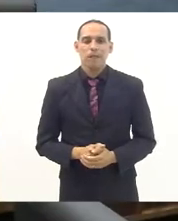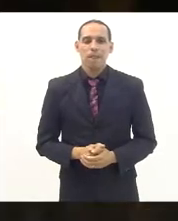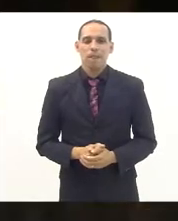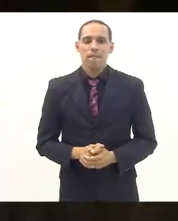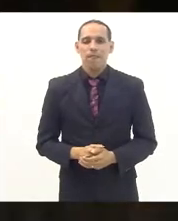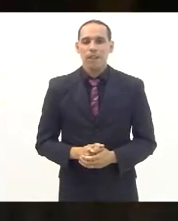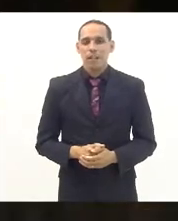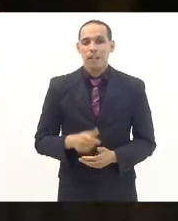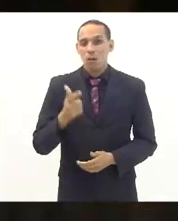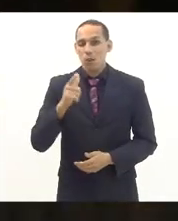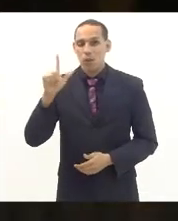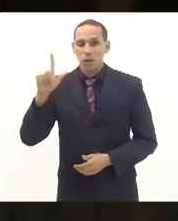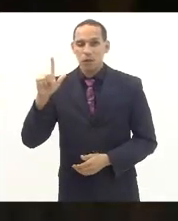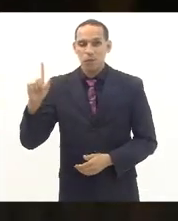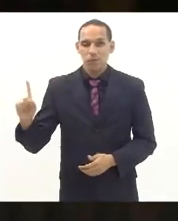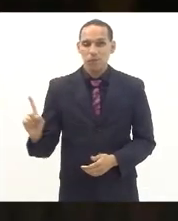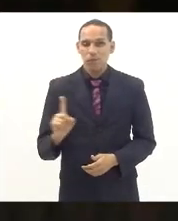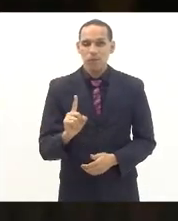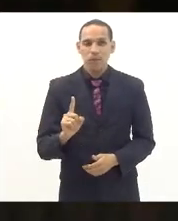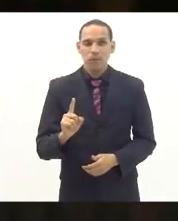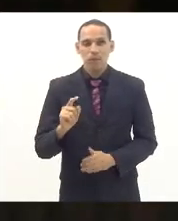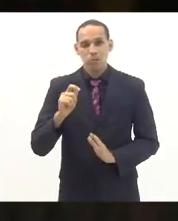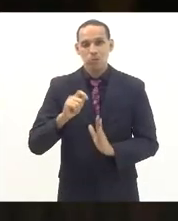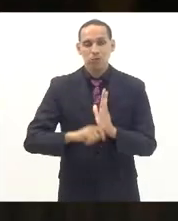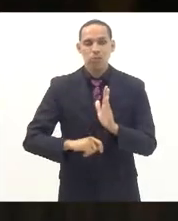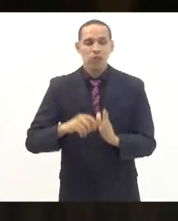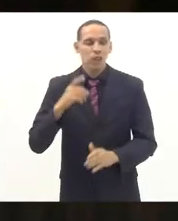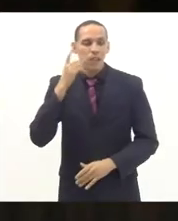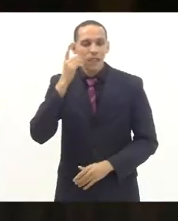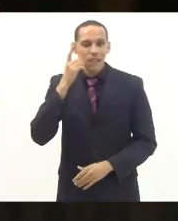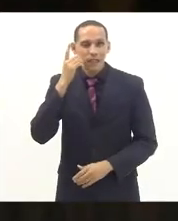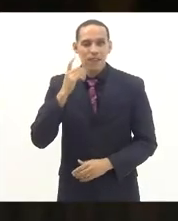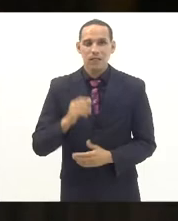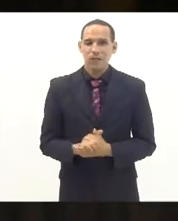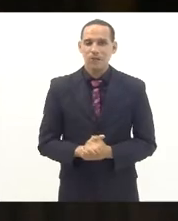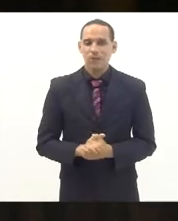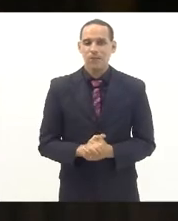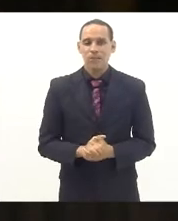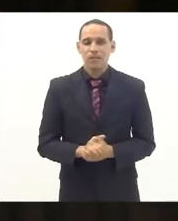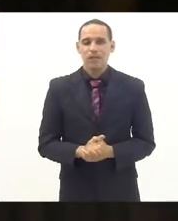o próximo próximo escrita deputada